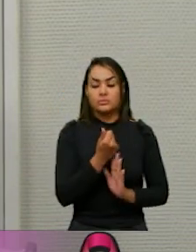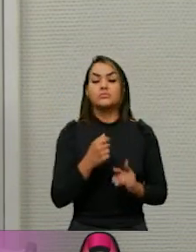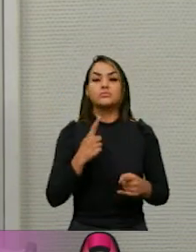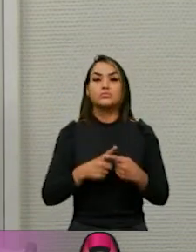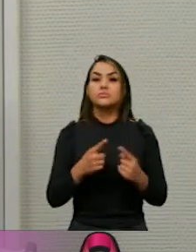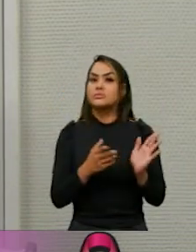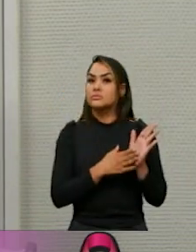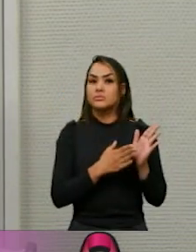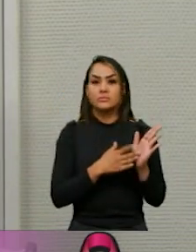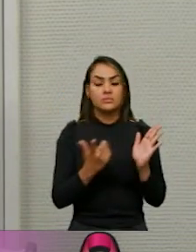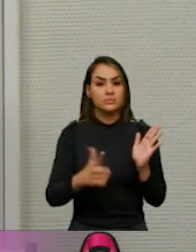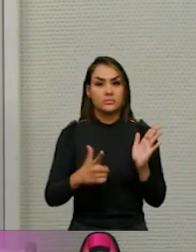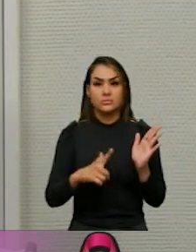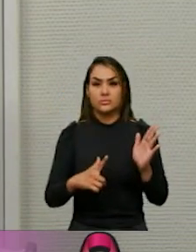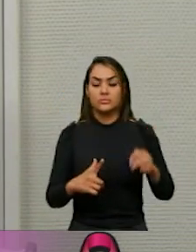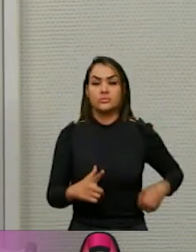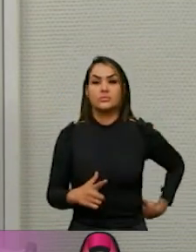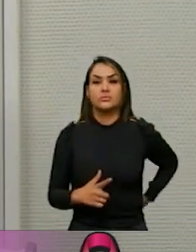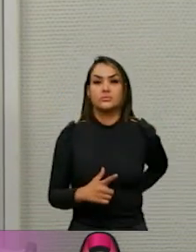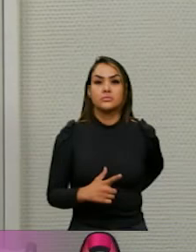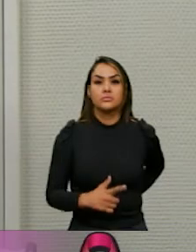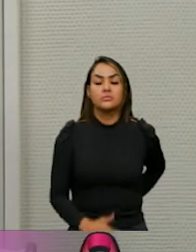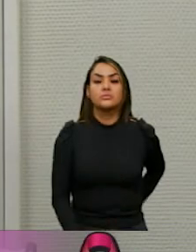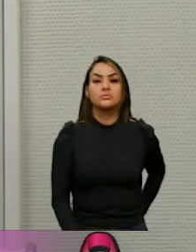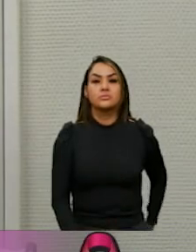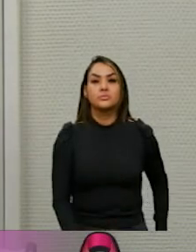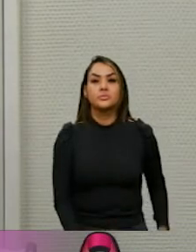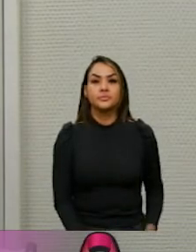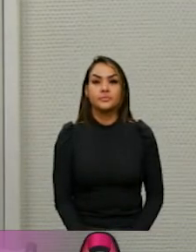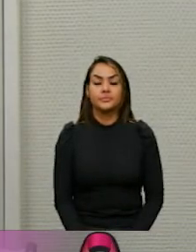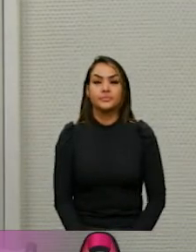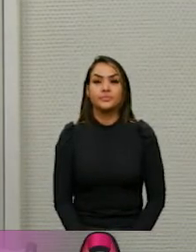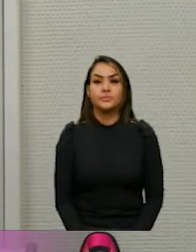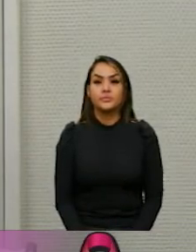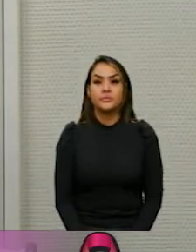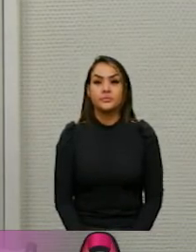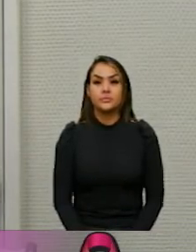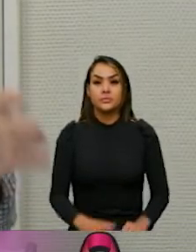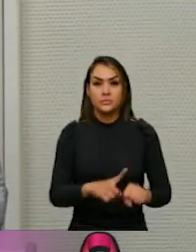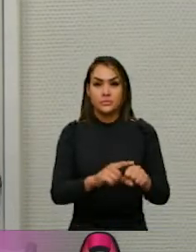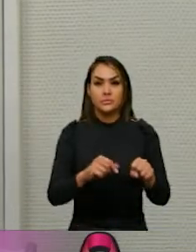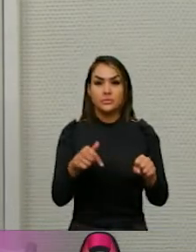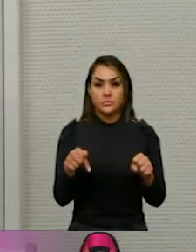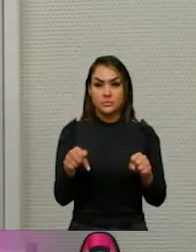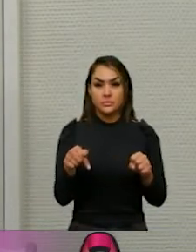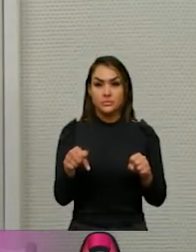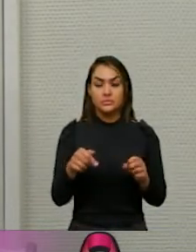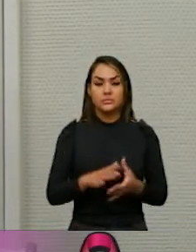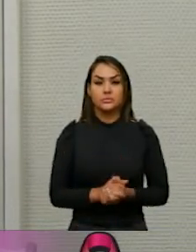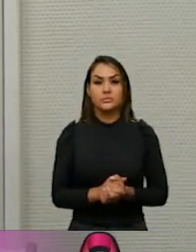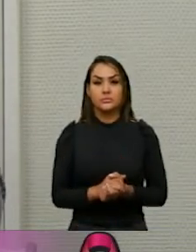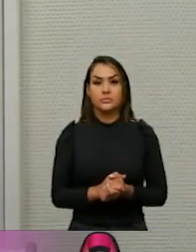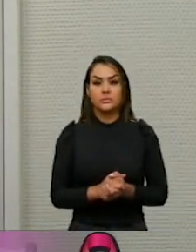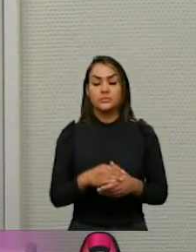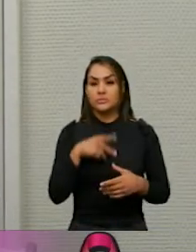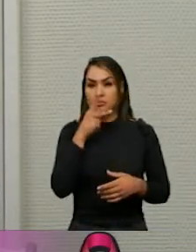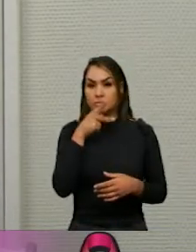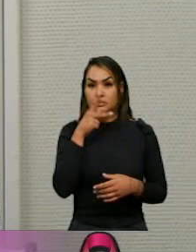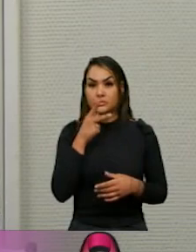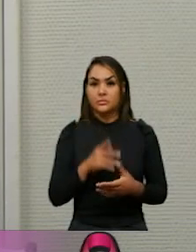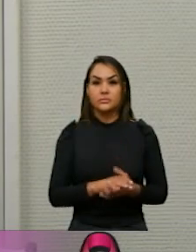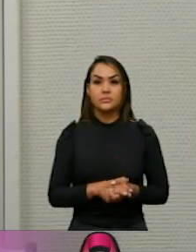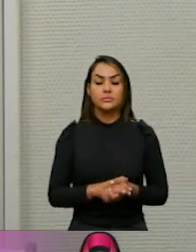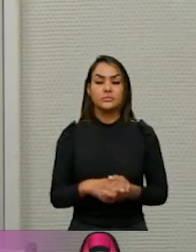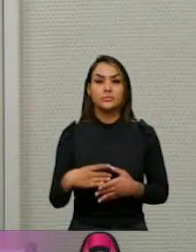branco. Portanto, o prefeito pode fazer o que ele quiser lá. Com relação ao artigo 7º aqui, diz o seguinte, ó: